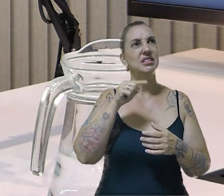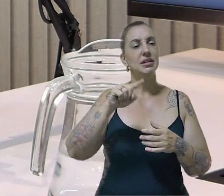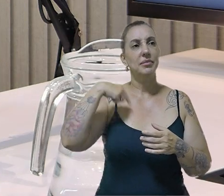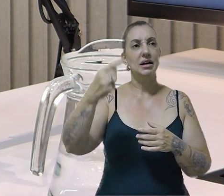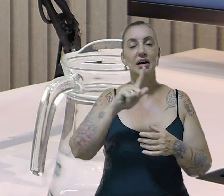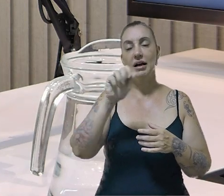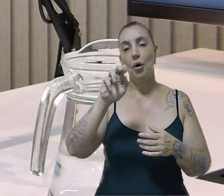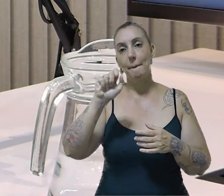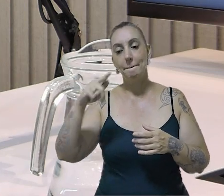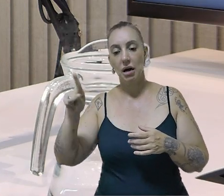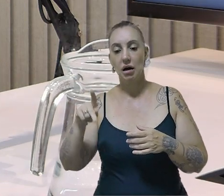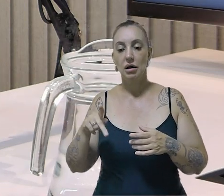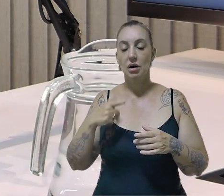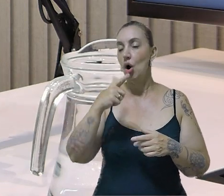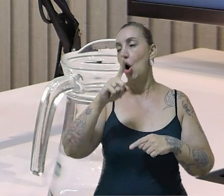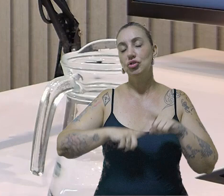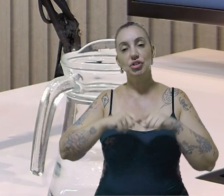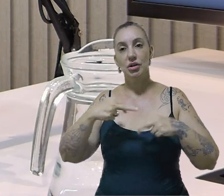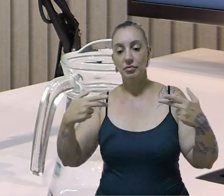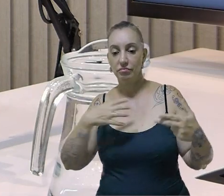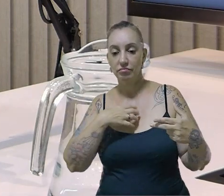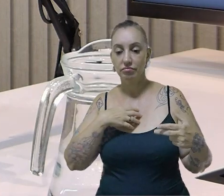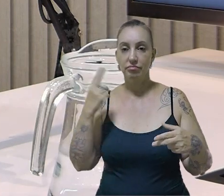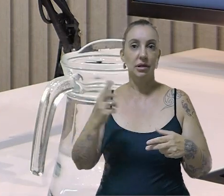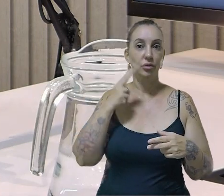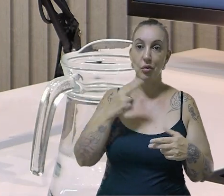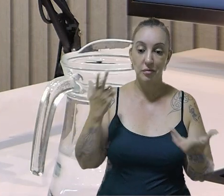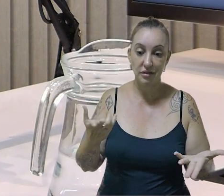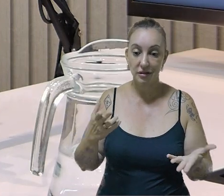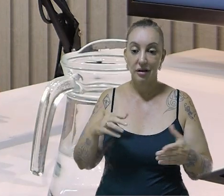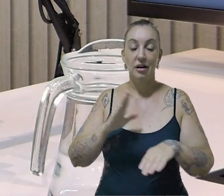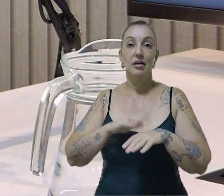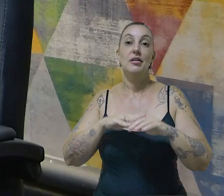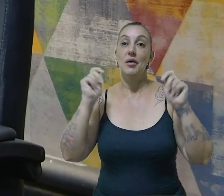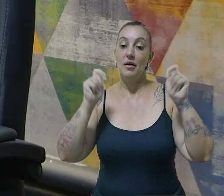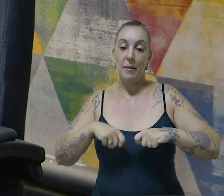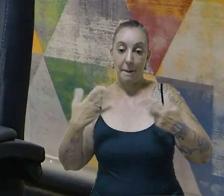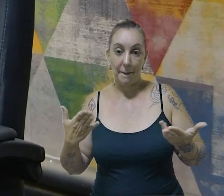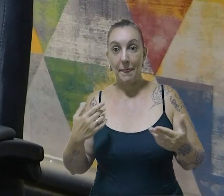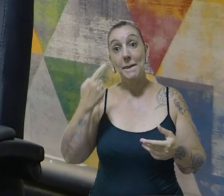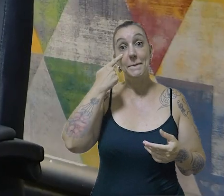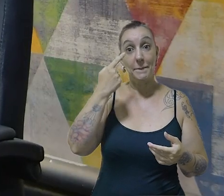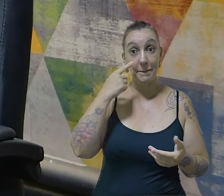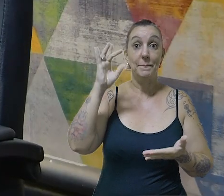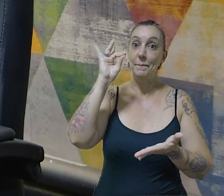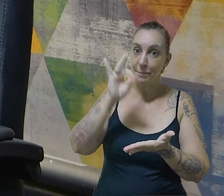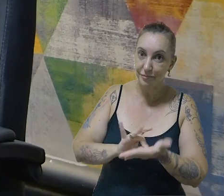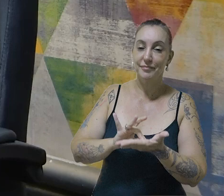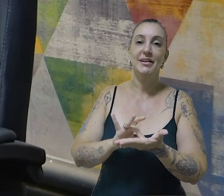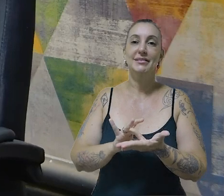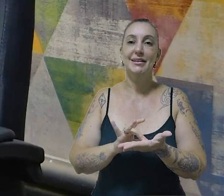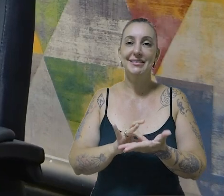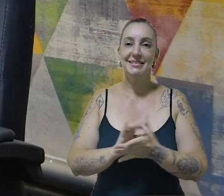seguinte no galpão assim mexendo com outros equipamentos equipamentos que não funcionam como que você faz funcionar tipo assim aí você viu o Real Life